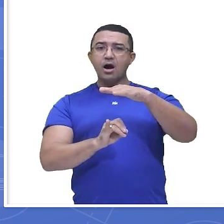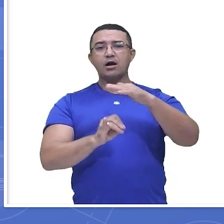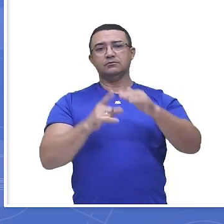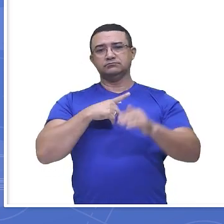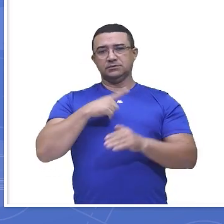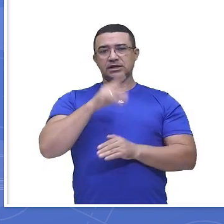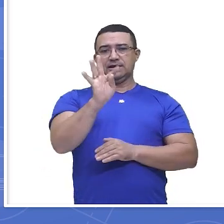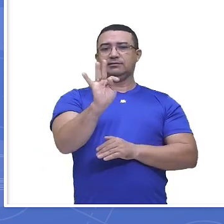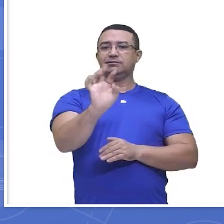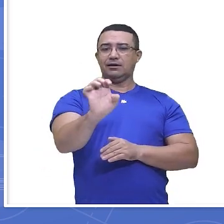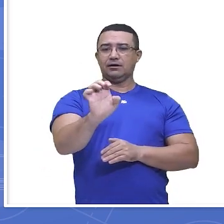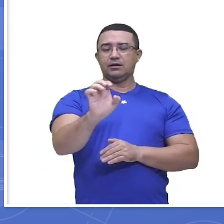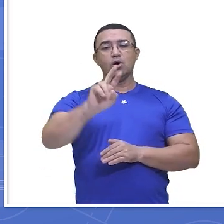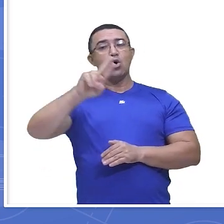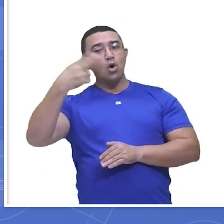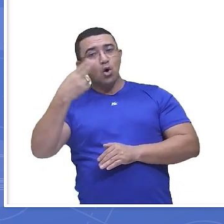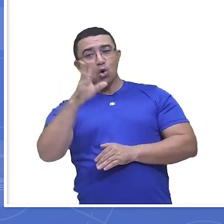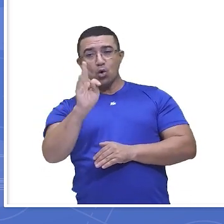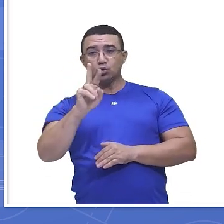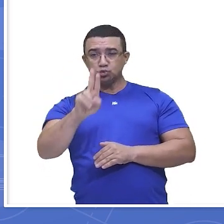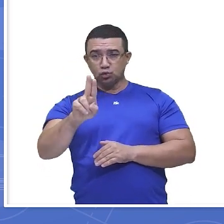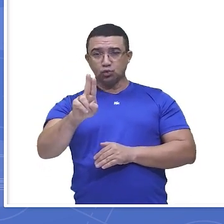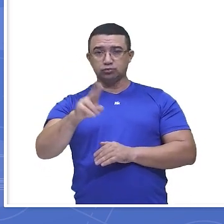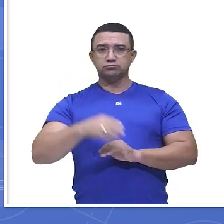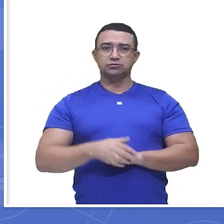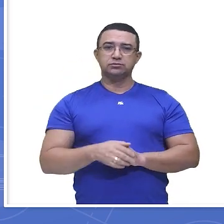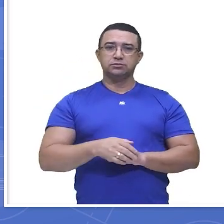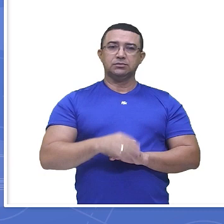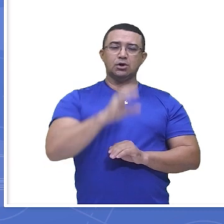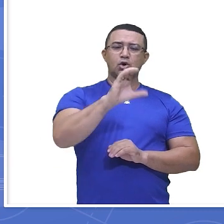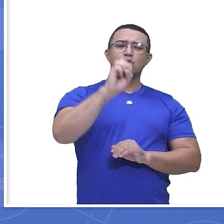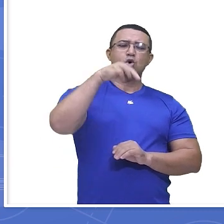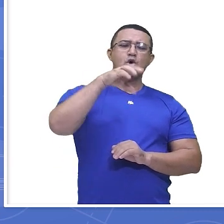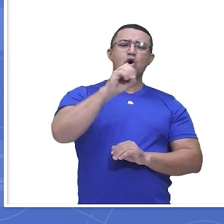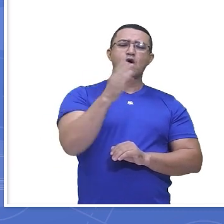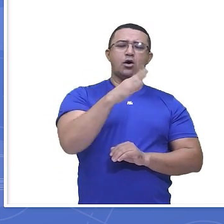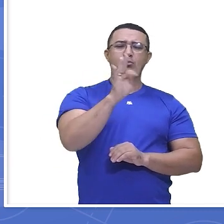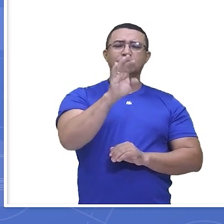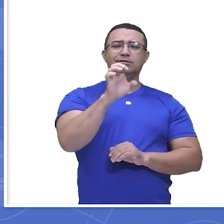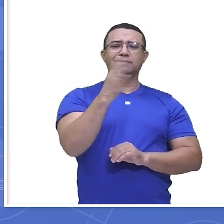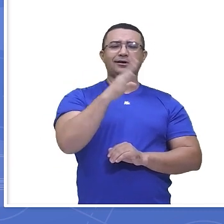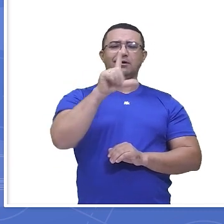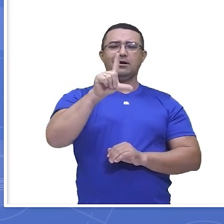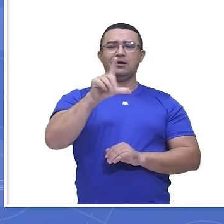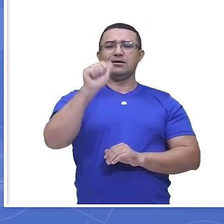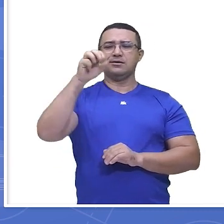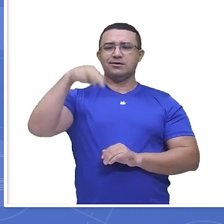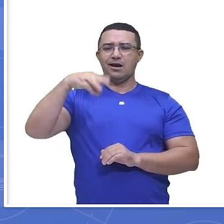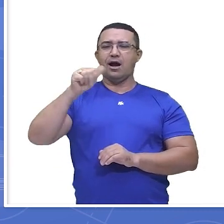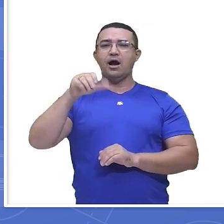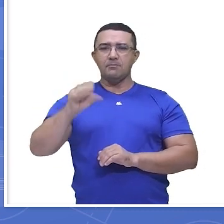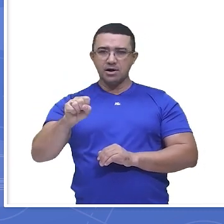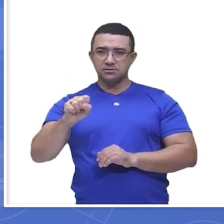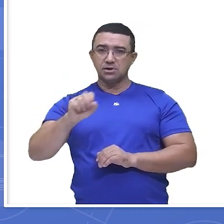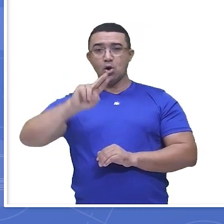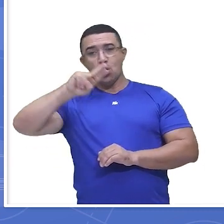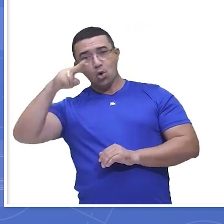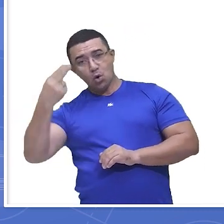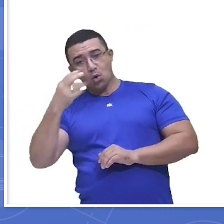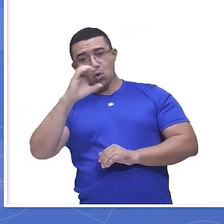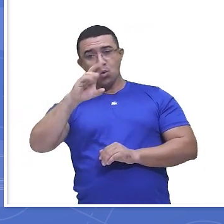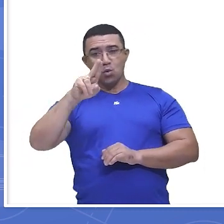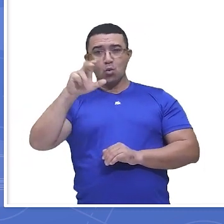Olha aí, resposta. A resposta pode ser, a resposta é única, ok? Sou Denise, sou Pablo,